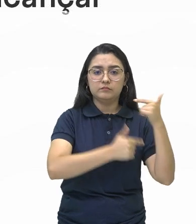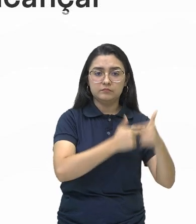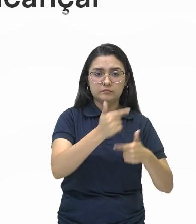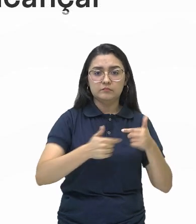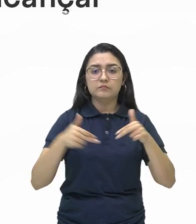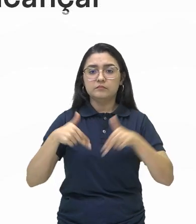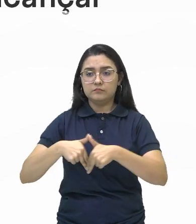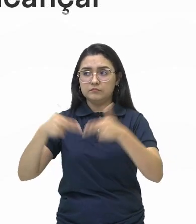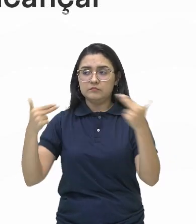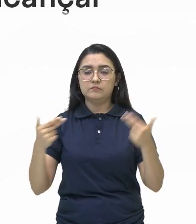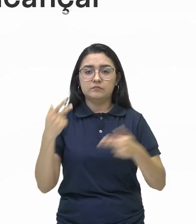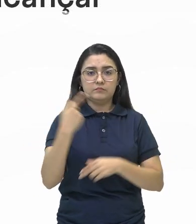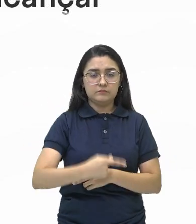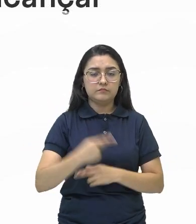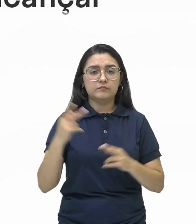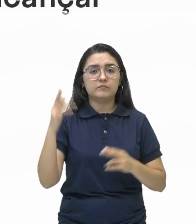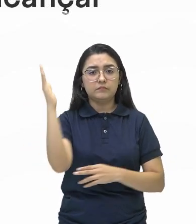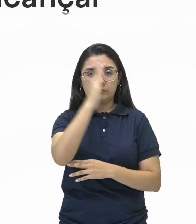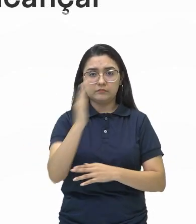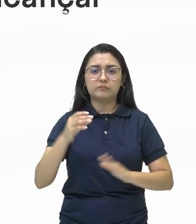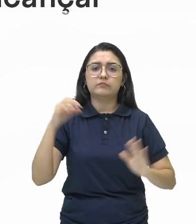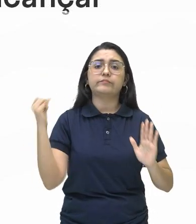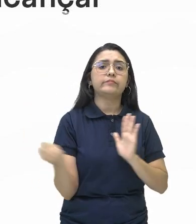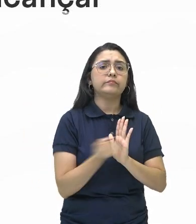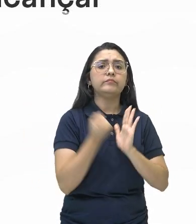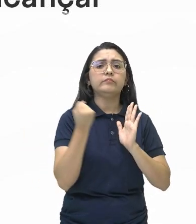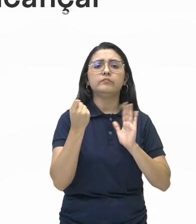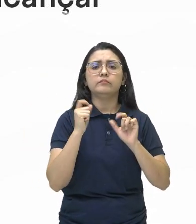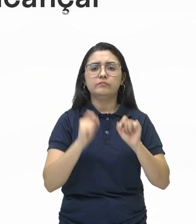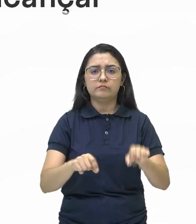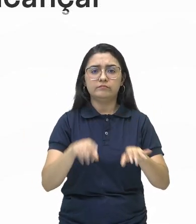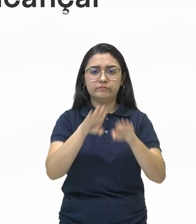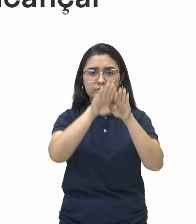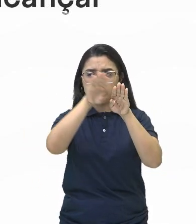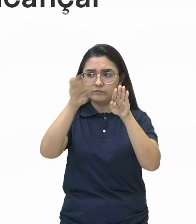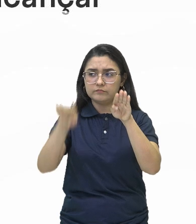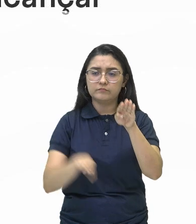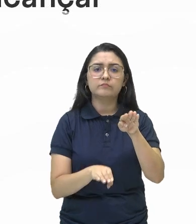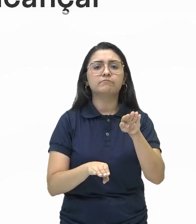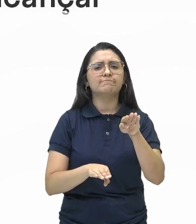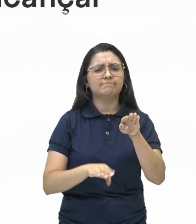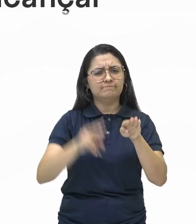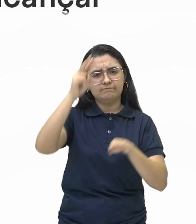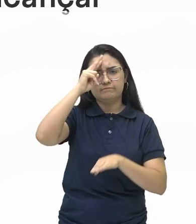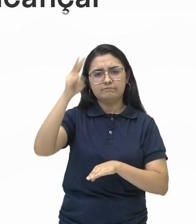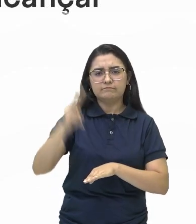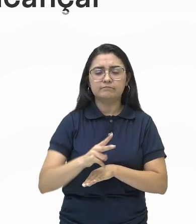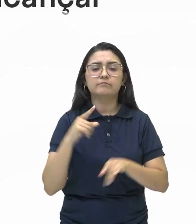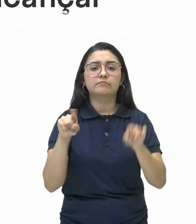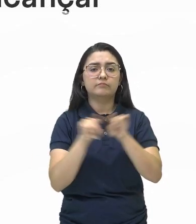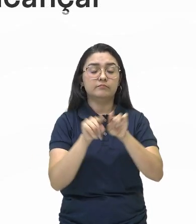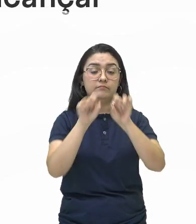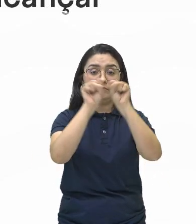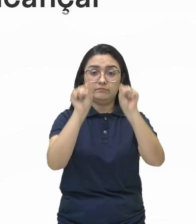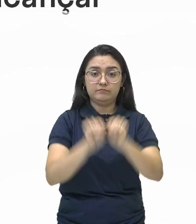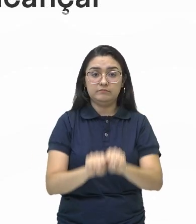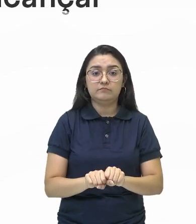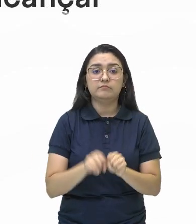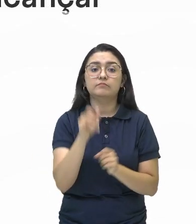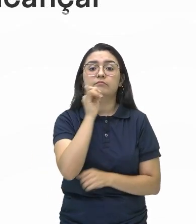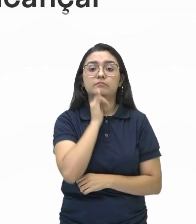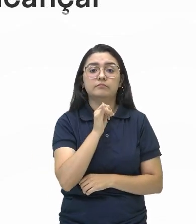trabalhos e etnias no Brasil, ela é marcada por desigualdades históricas e sistemáticas,